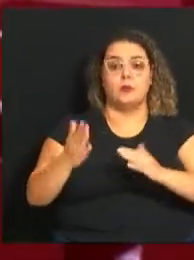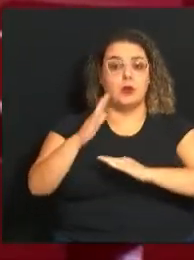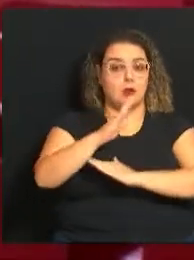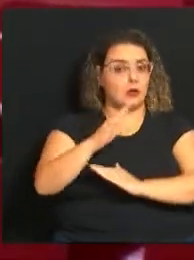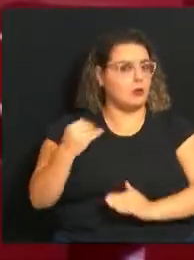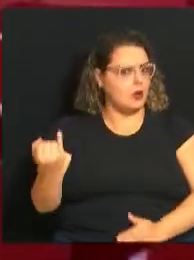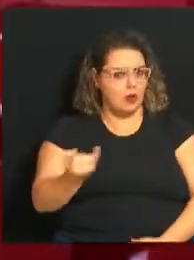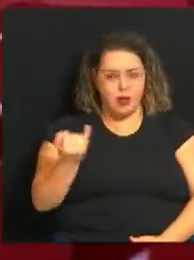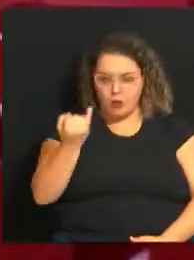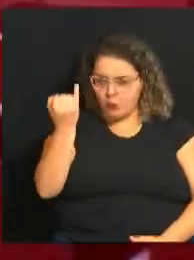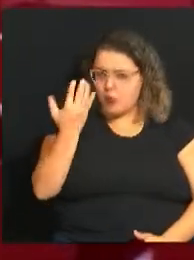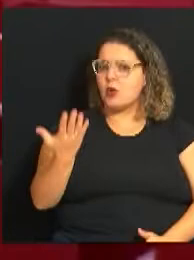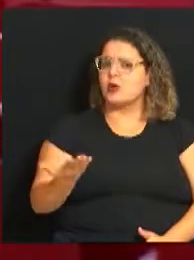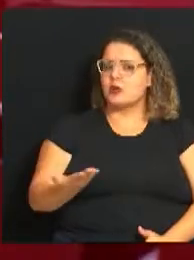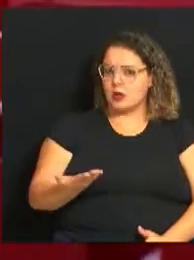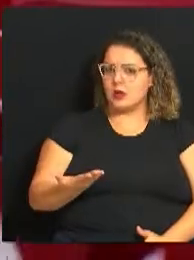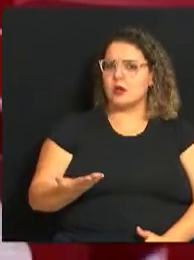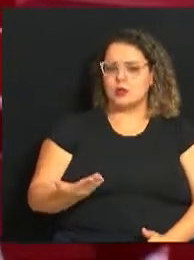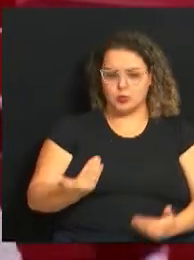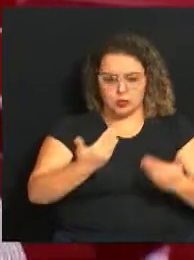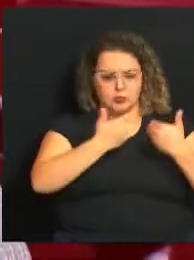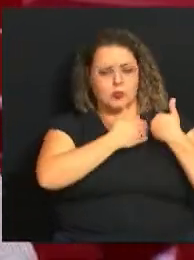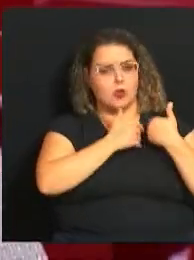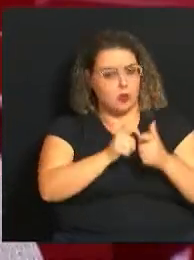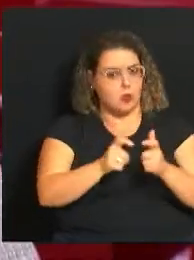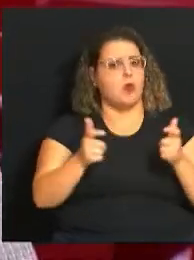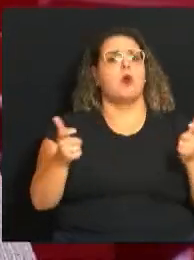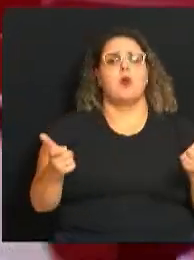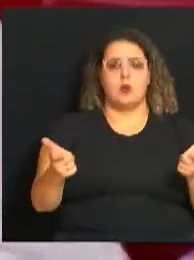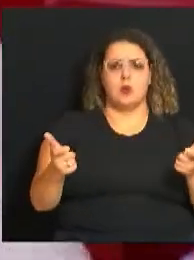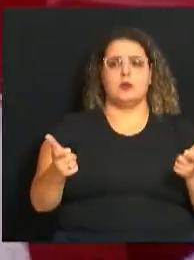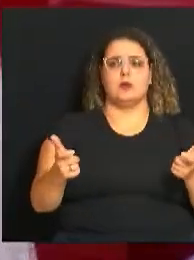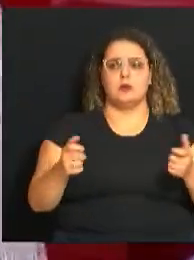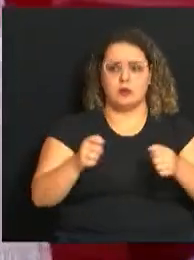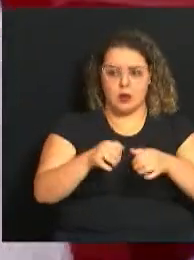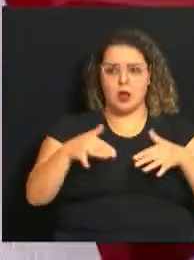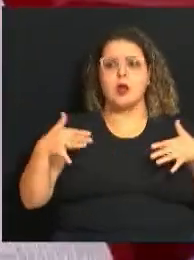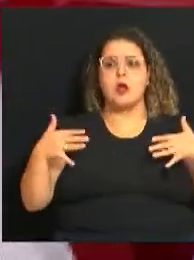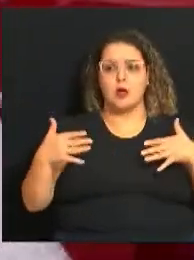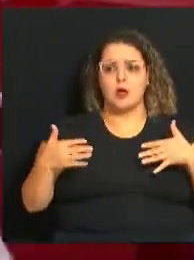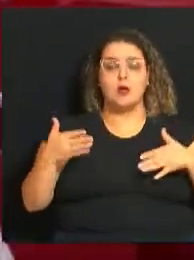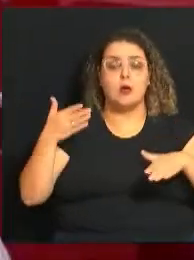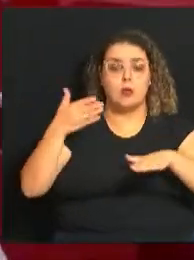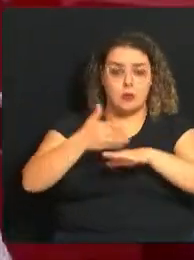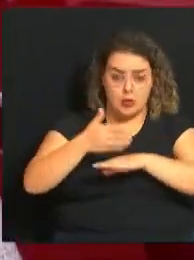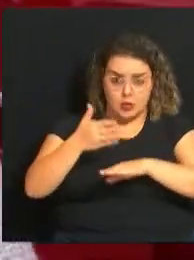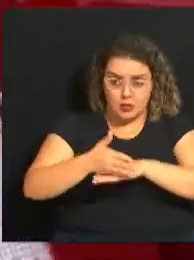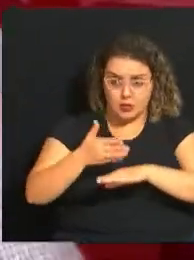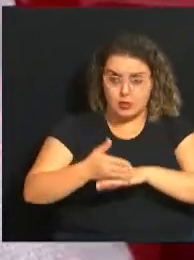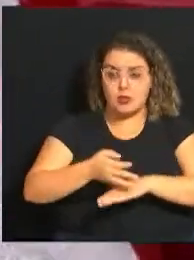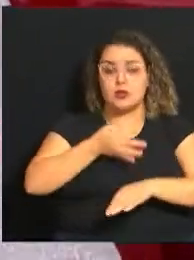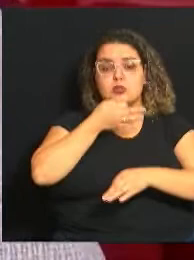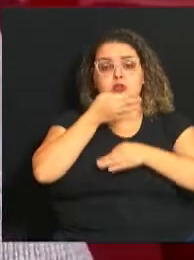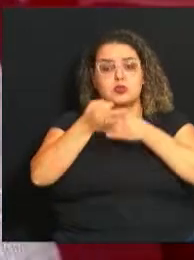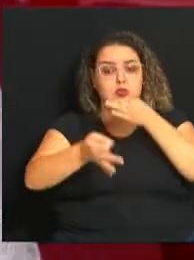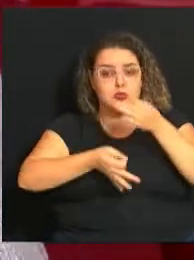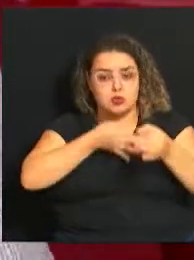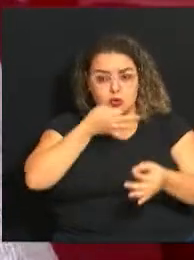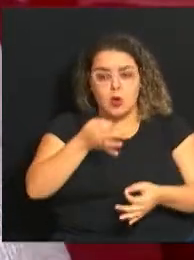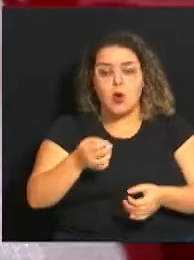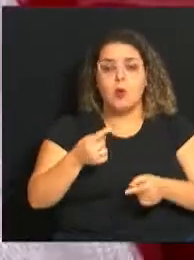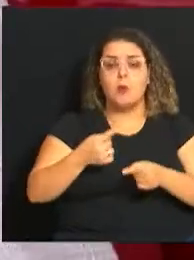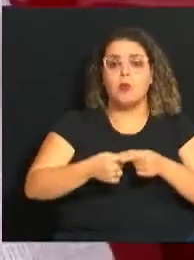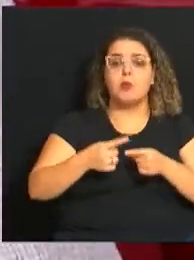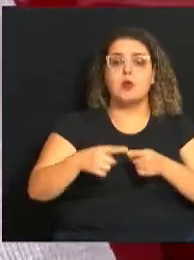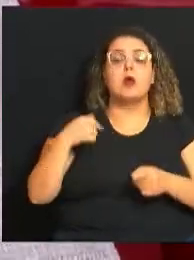A nossa responsabilidade aumenta durante essas audiências públicas, com participação, com sugestões, porque somos